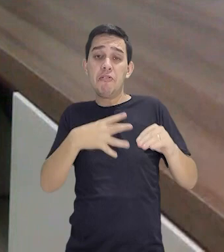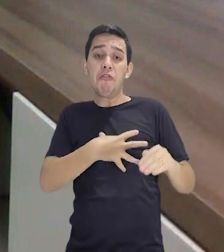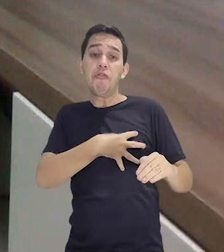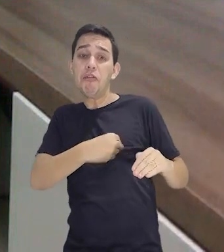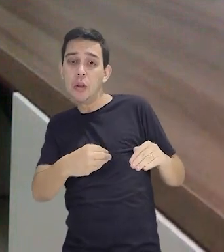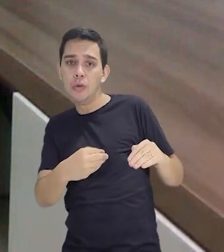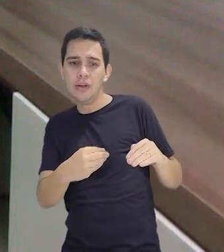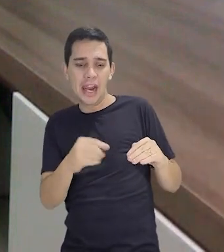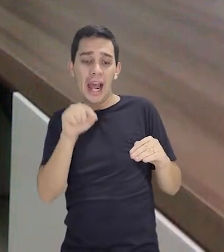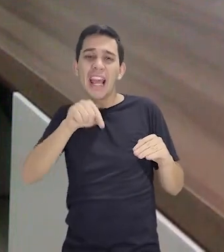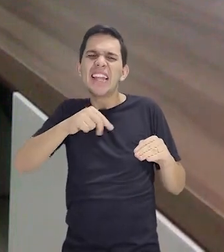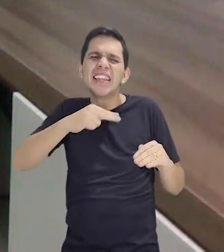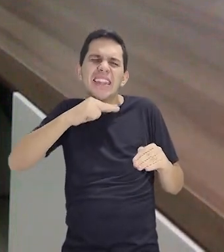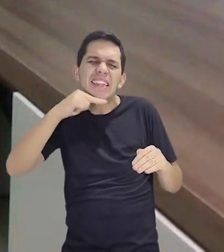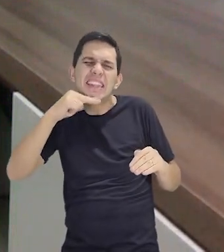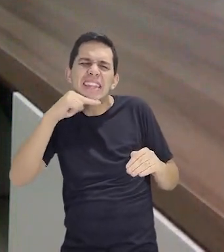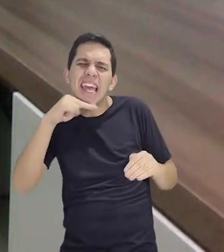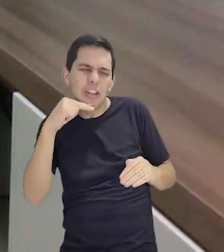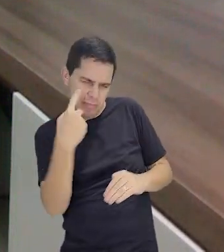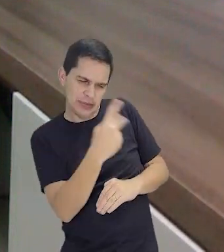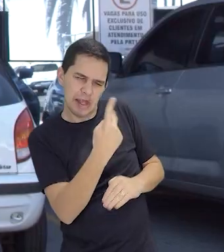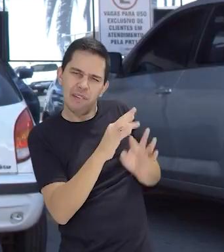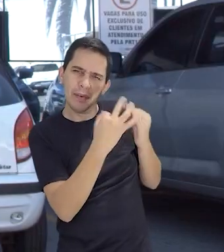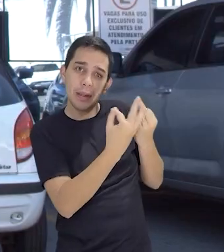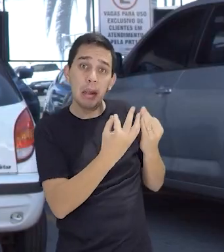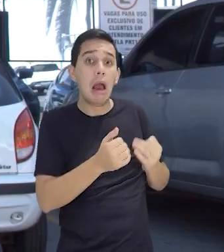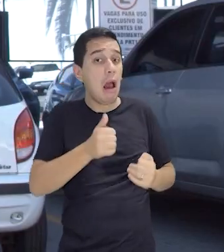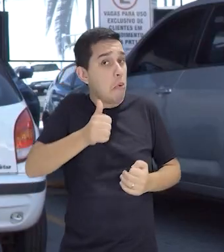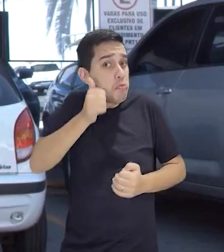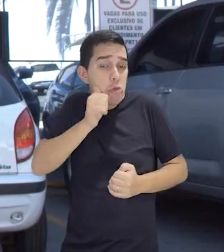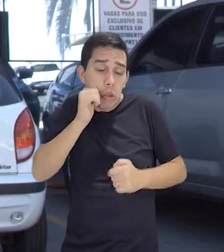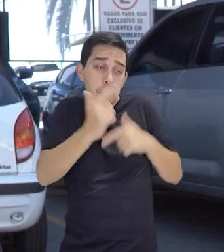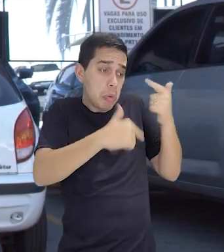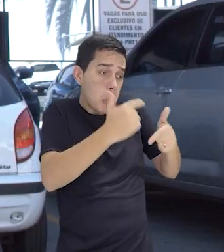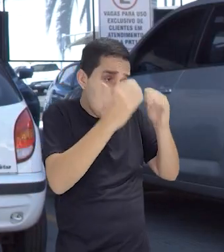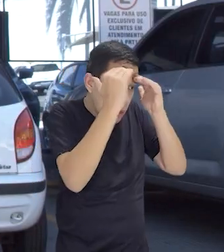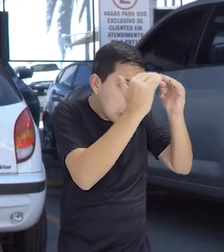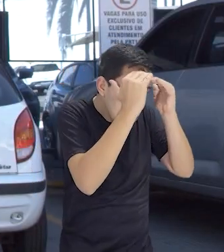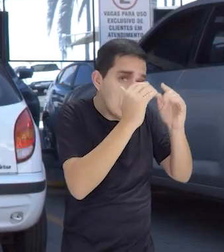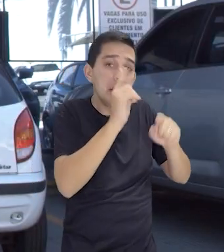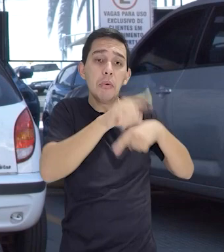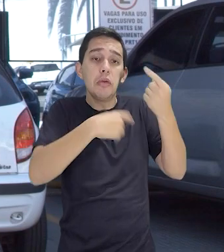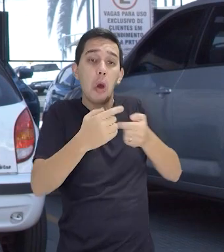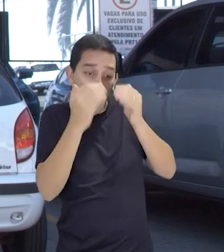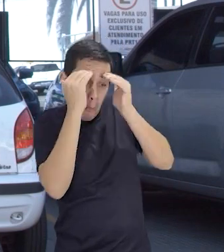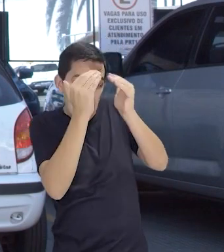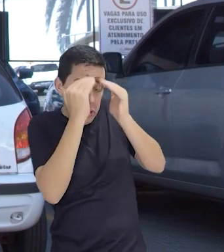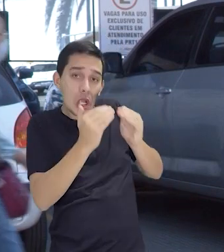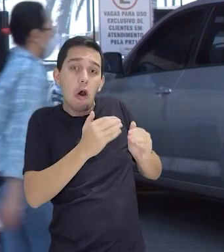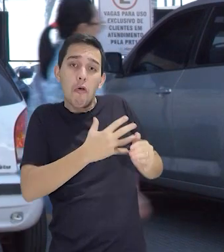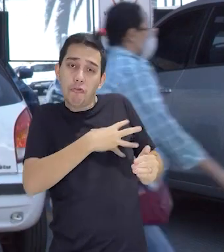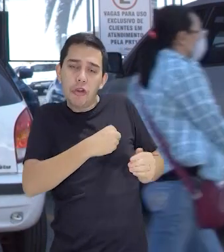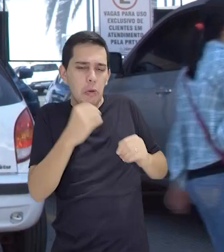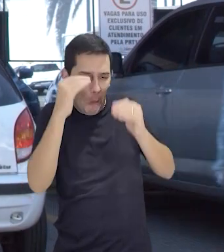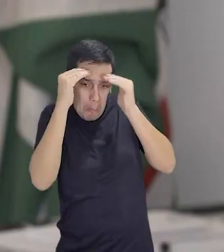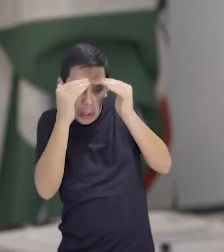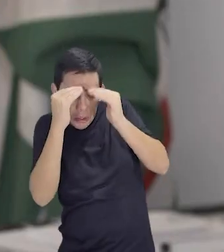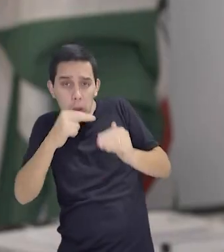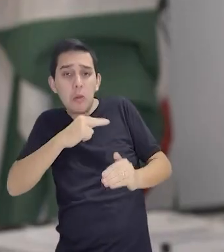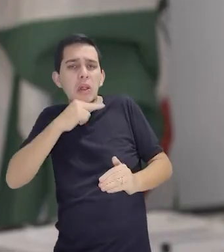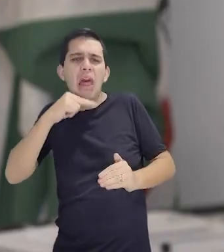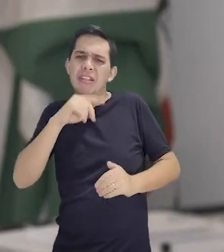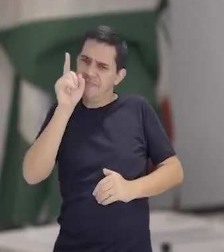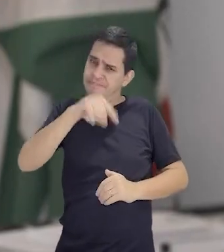dos netos dessa família. A judicialização deste caso segue agora com o Ministério Público do Trabalho.